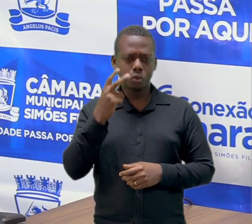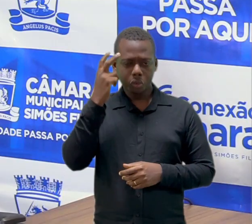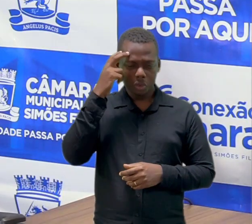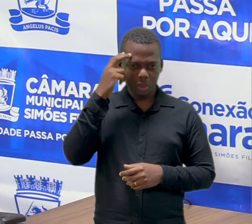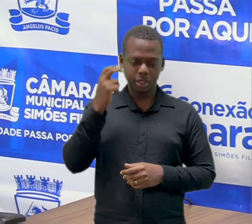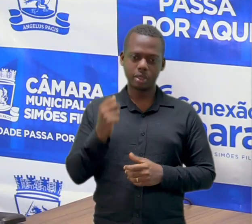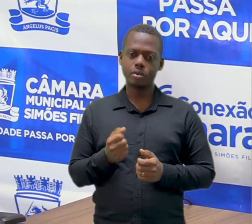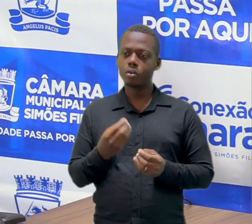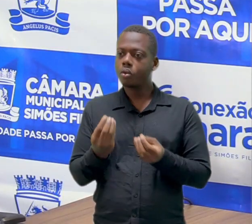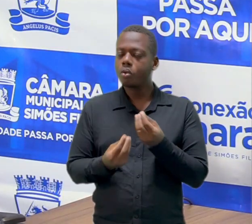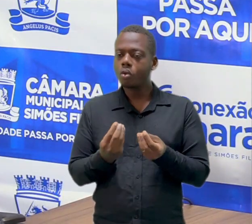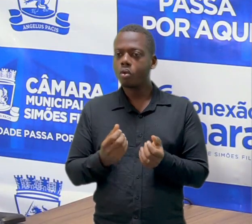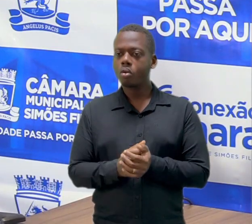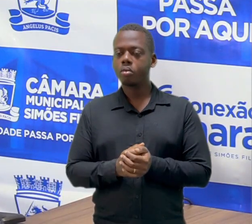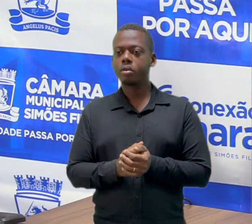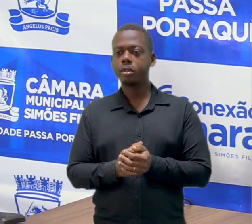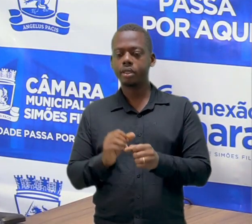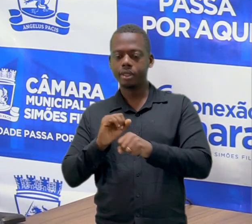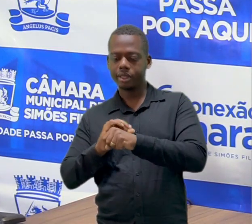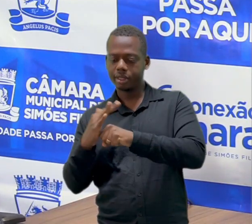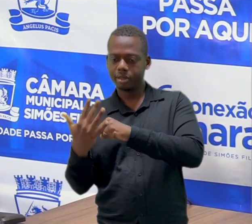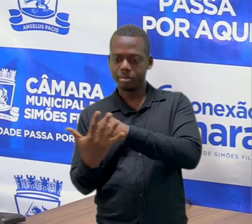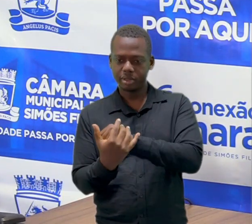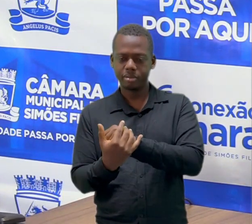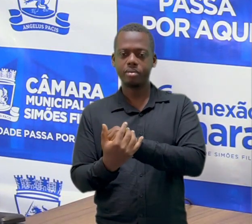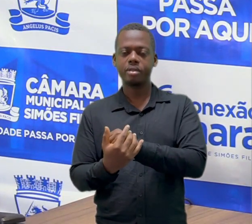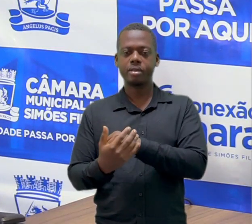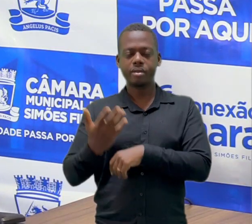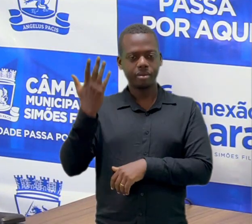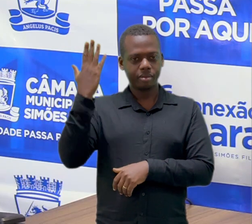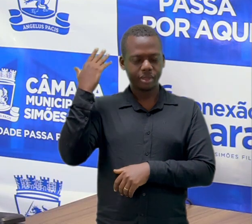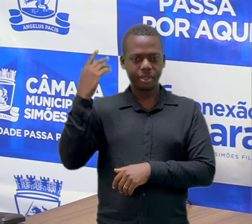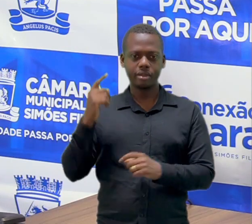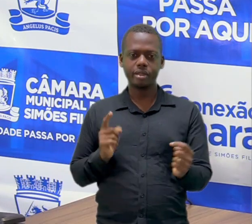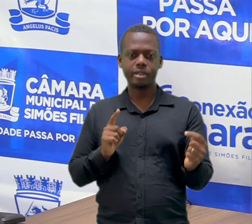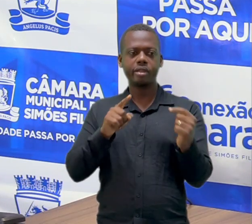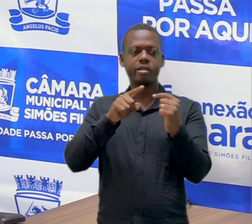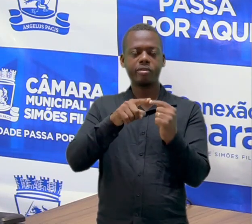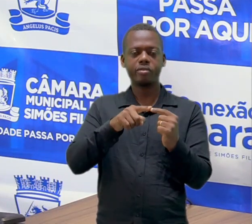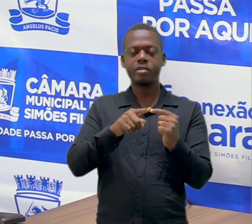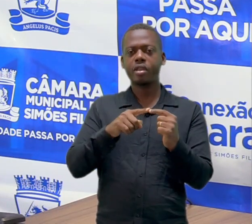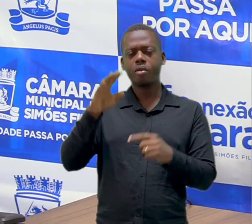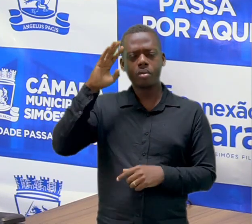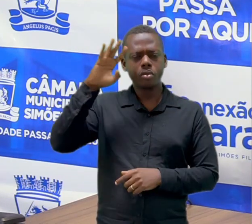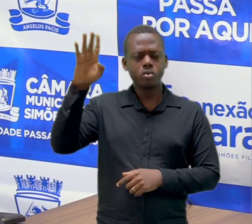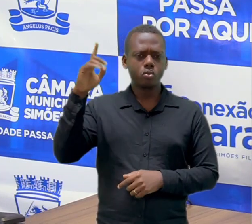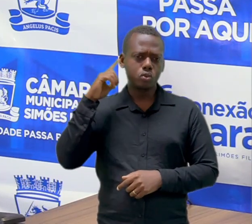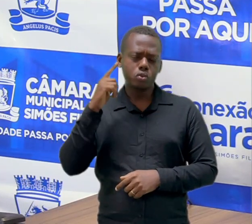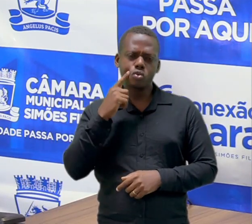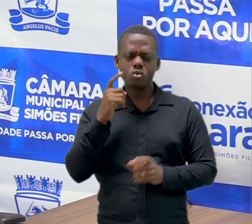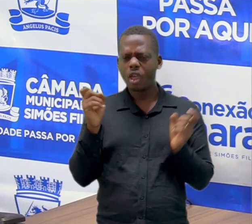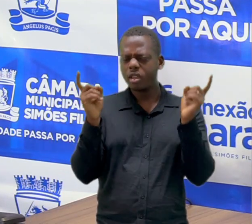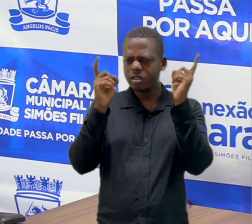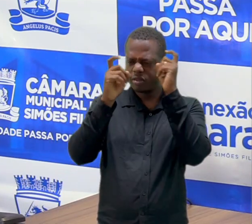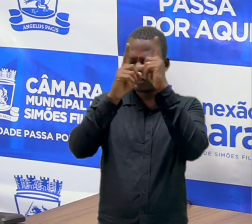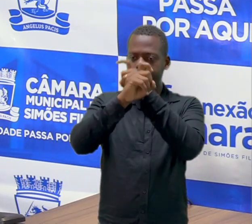Pronto. Na época da pandemia, que pra gente foi um transtorno, né, um desafio, Sim. aí eu fico me imaginando, para um surdo, a dificuldade é maior.